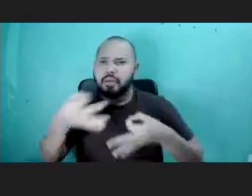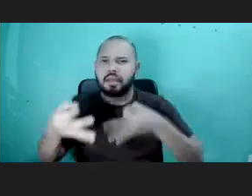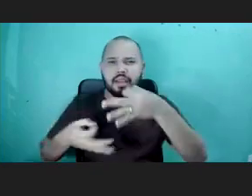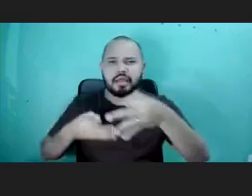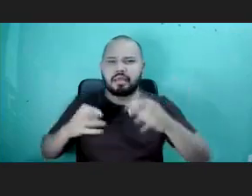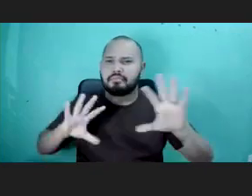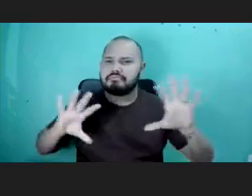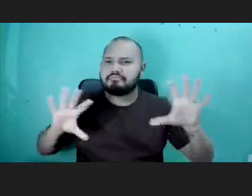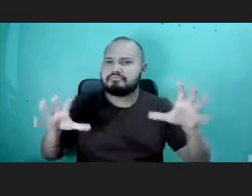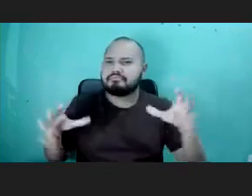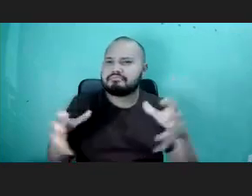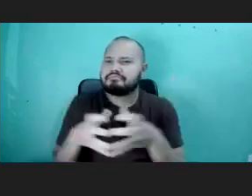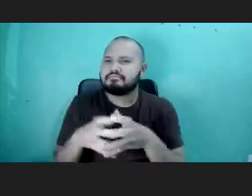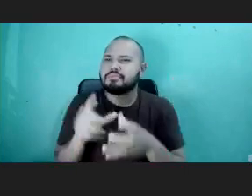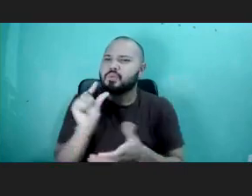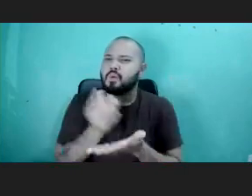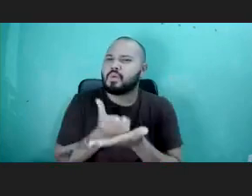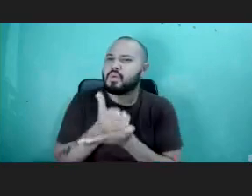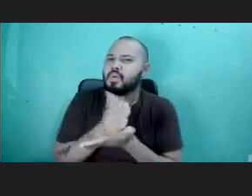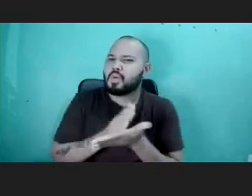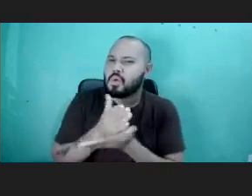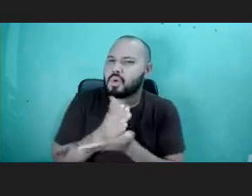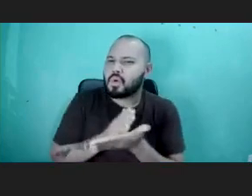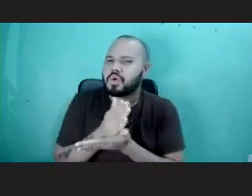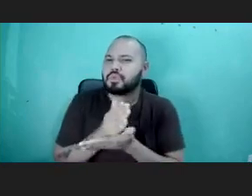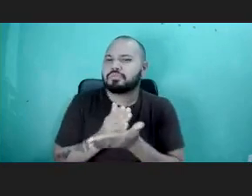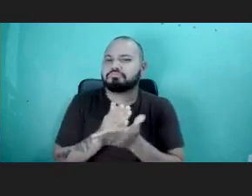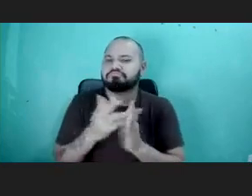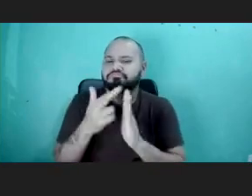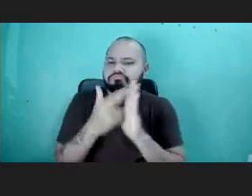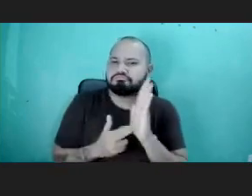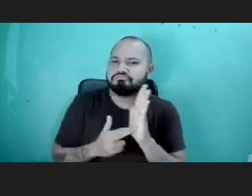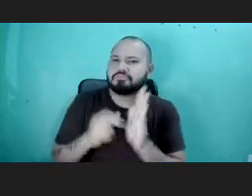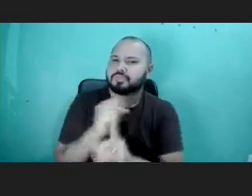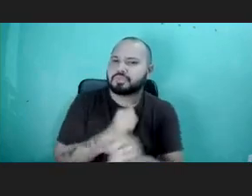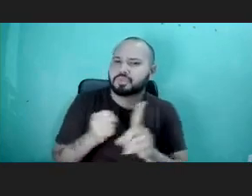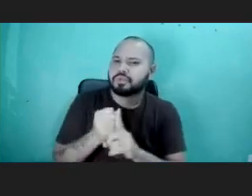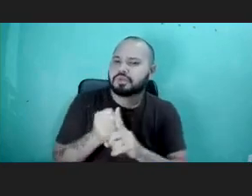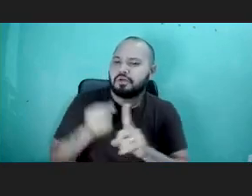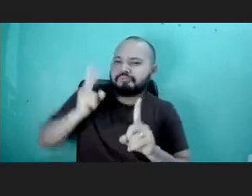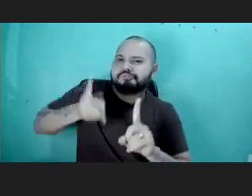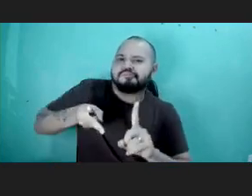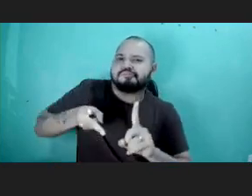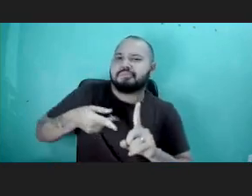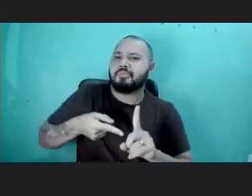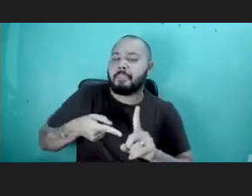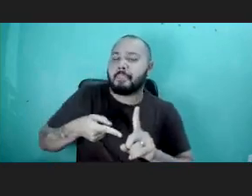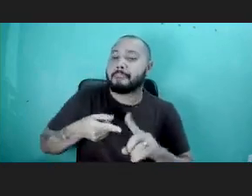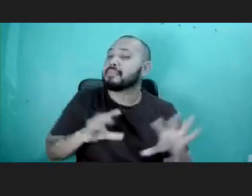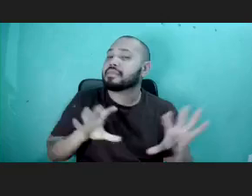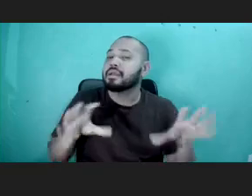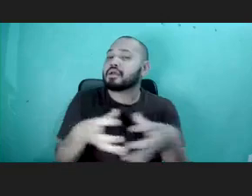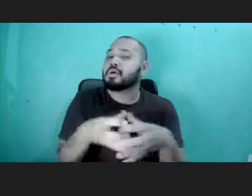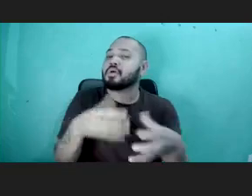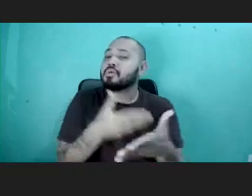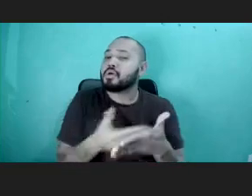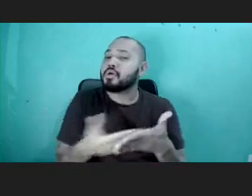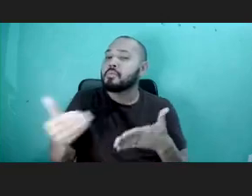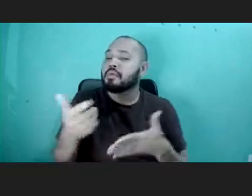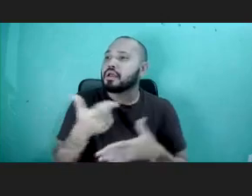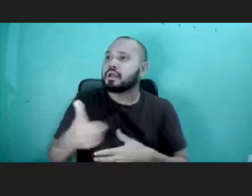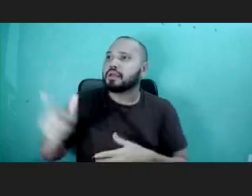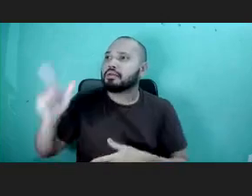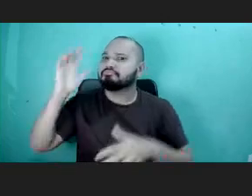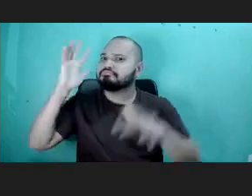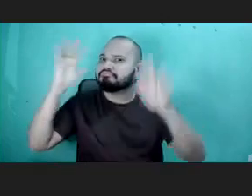esses incômodos, né, sobre uma regra social vigente, esses grupos começam a trazer outras propostas de